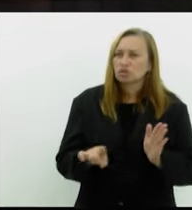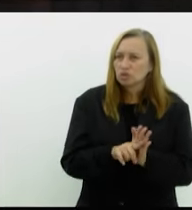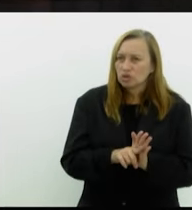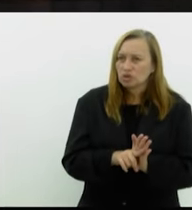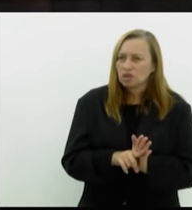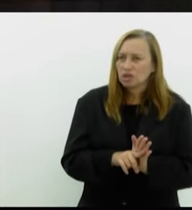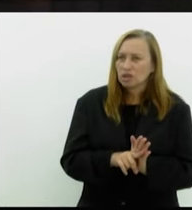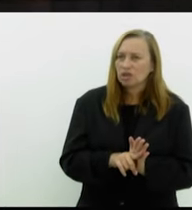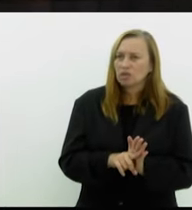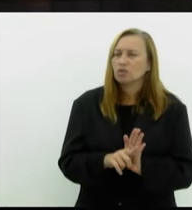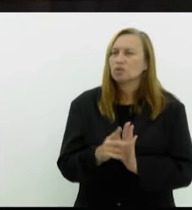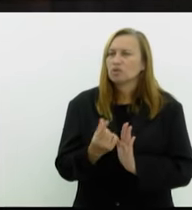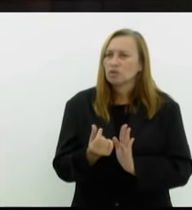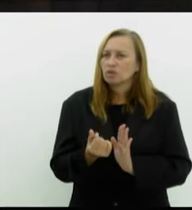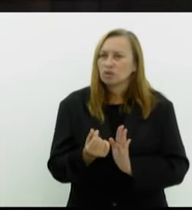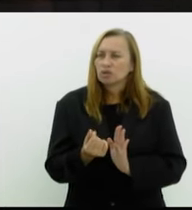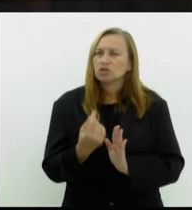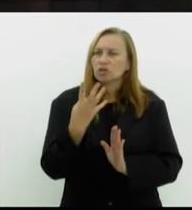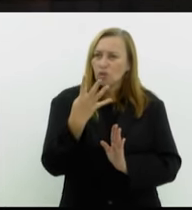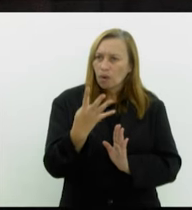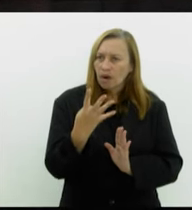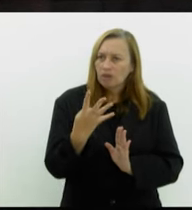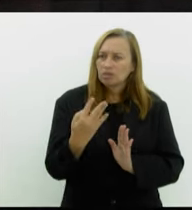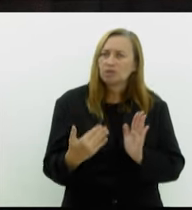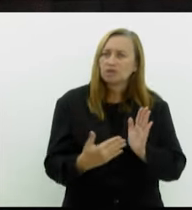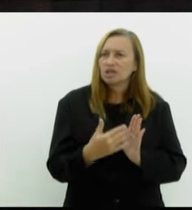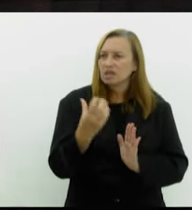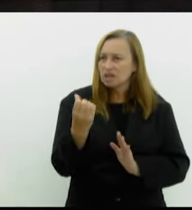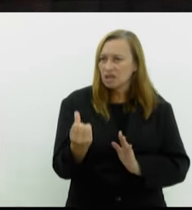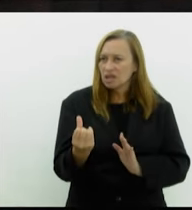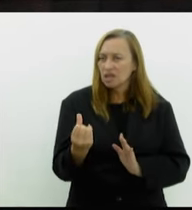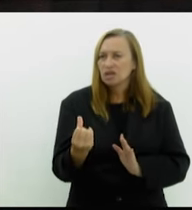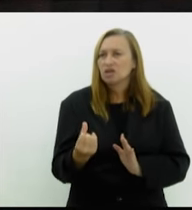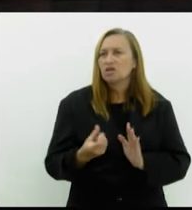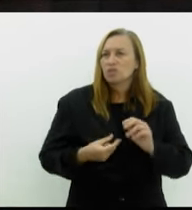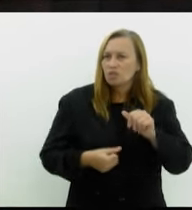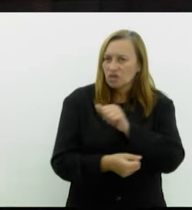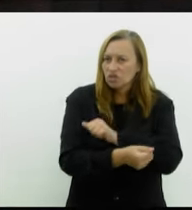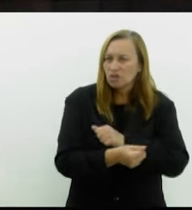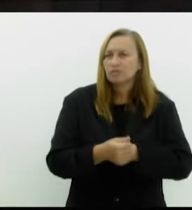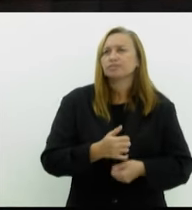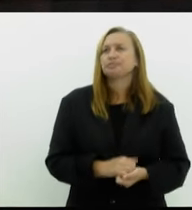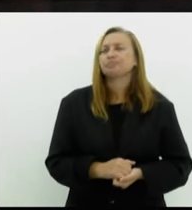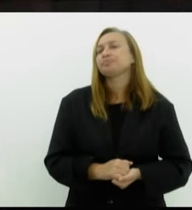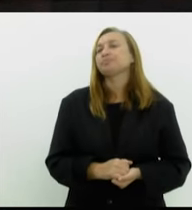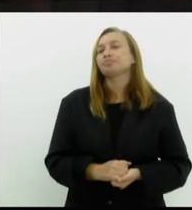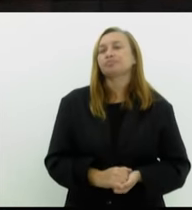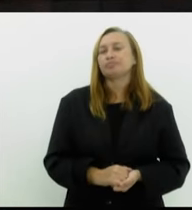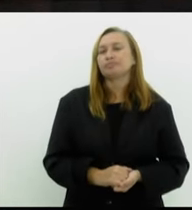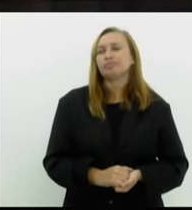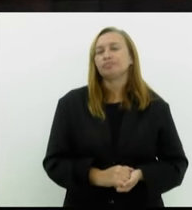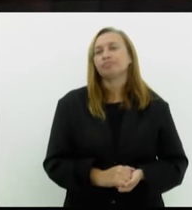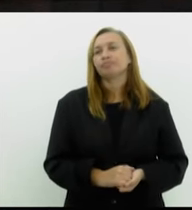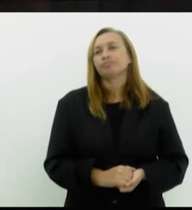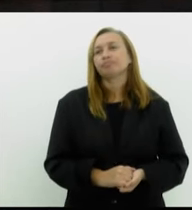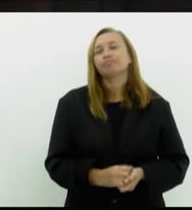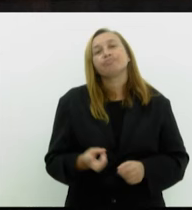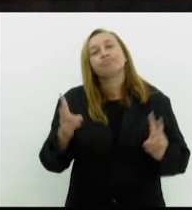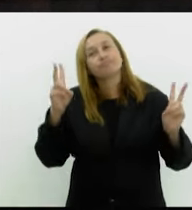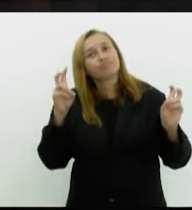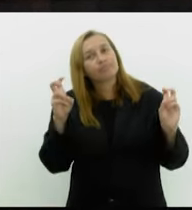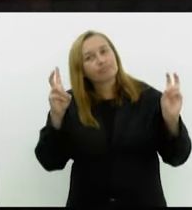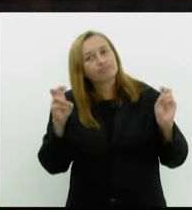de 4 para 3, para 2,5, 2, com as contrapartidas de investimento, né? Existe a questão, lá